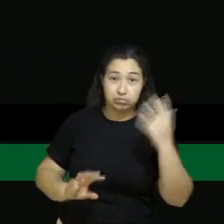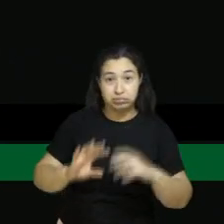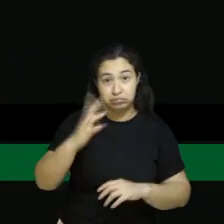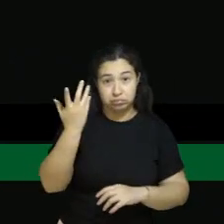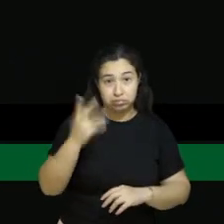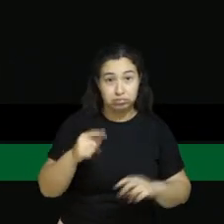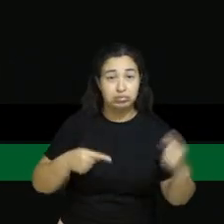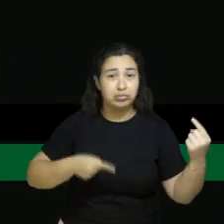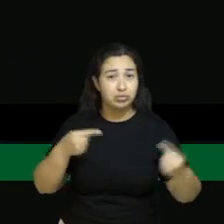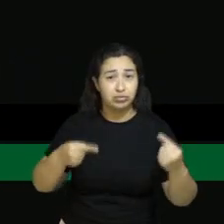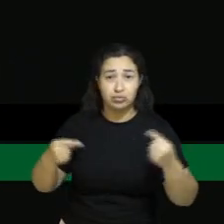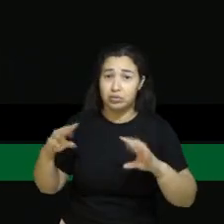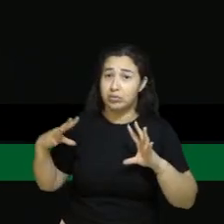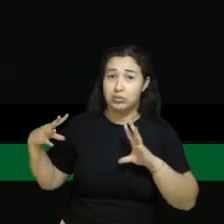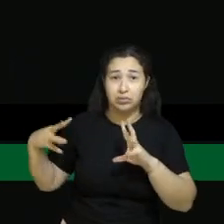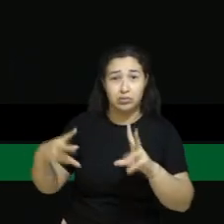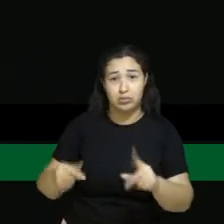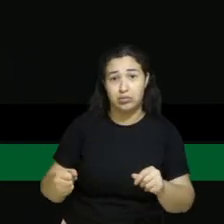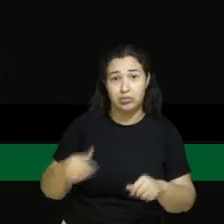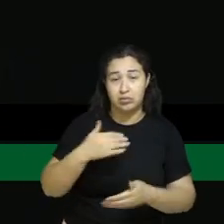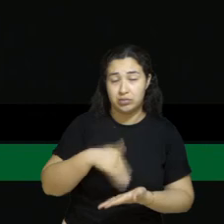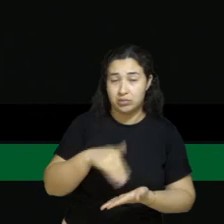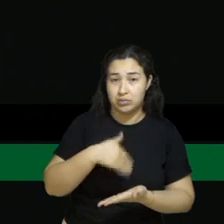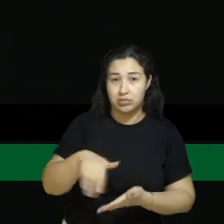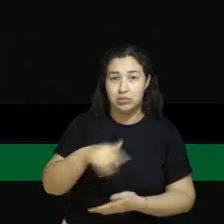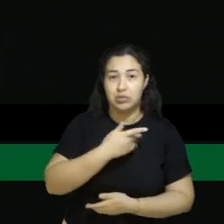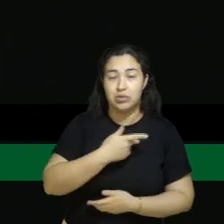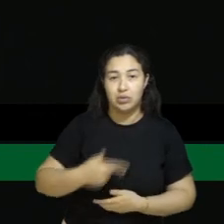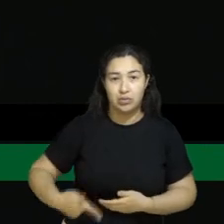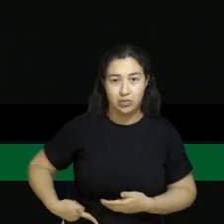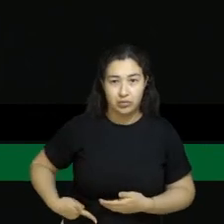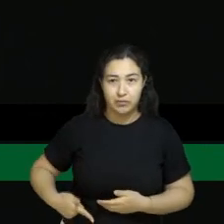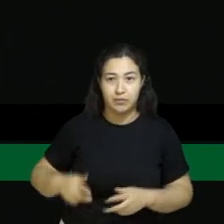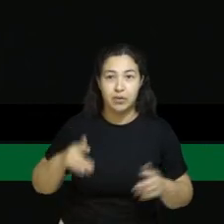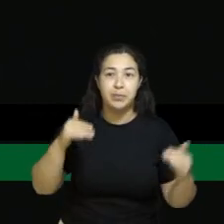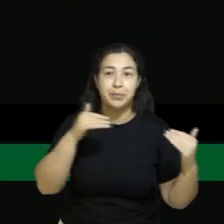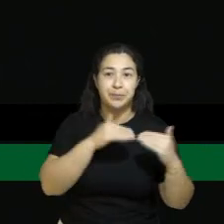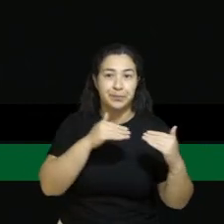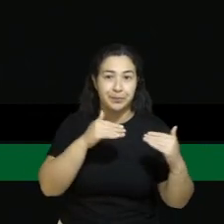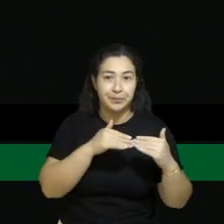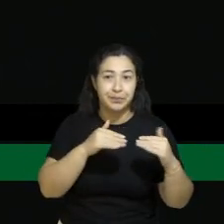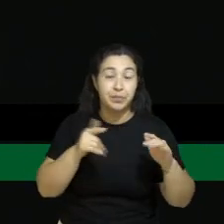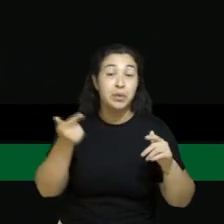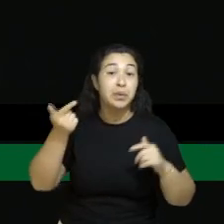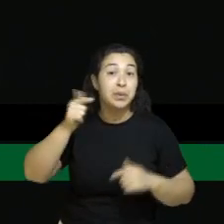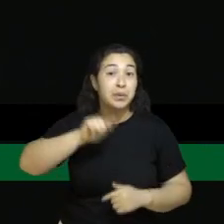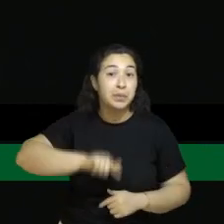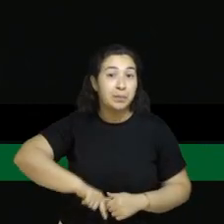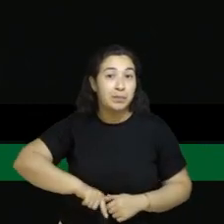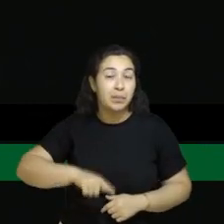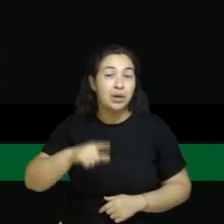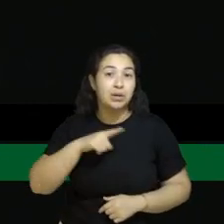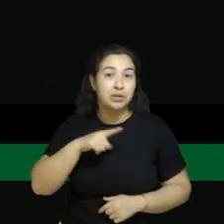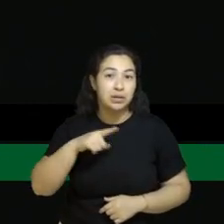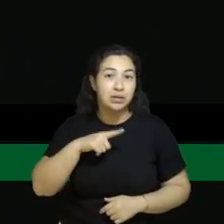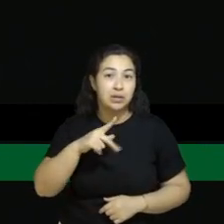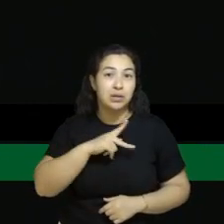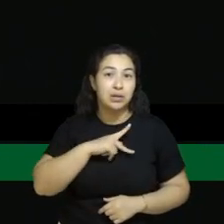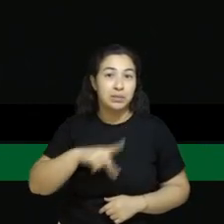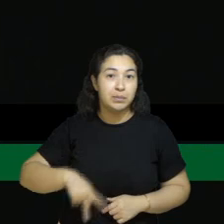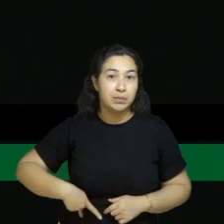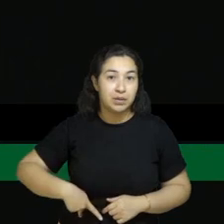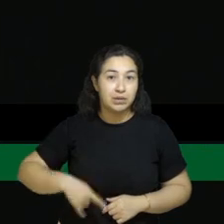com todos os secretários de governos. E nesse momento, que também teve a presença do presidente Mauro do